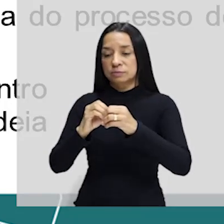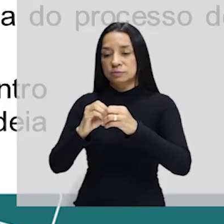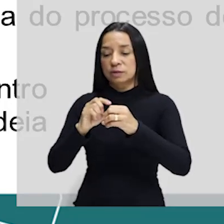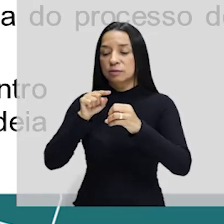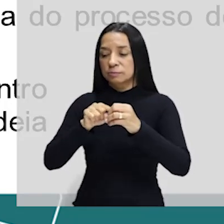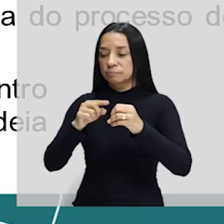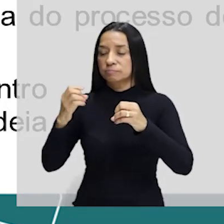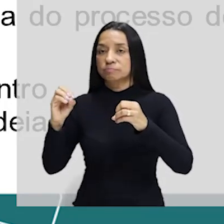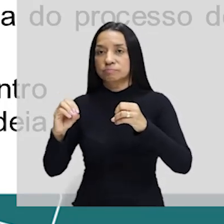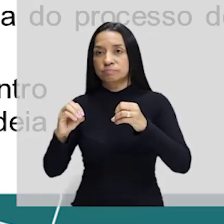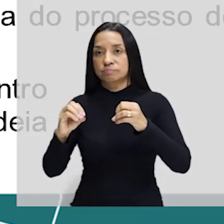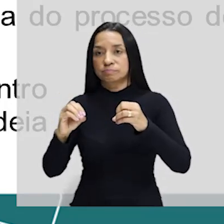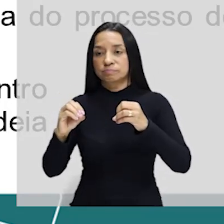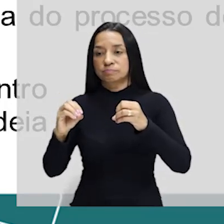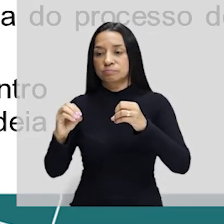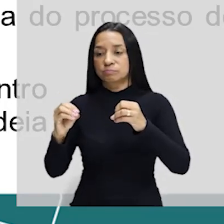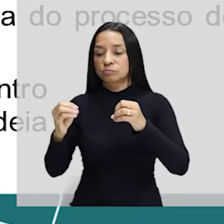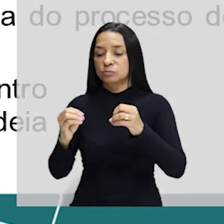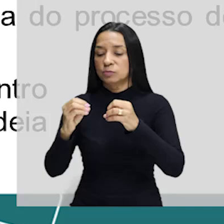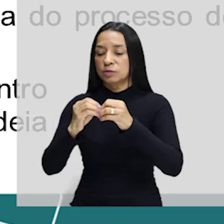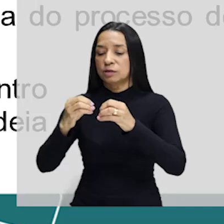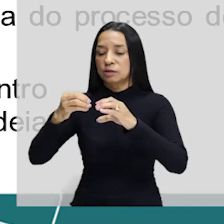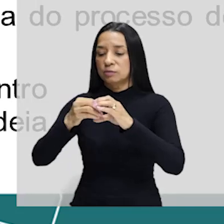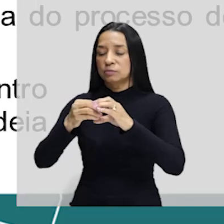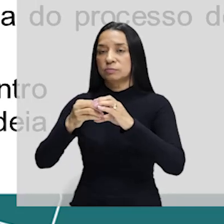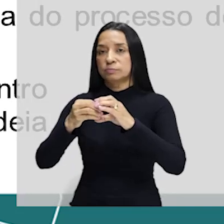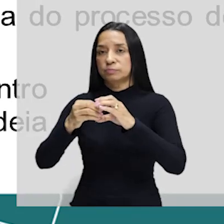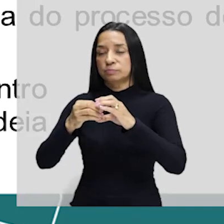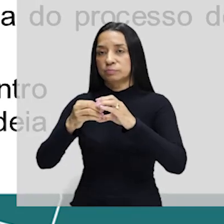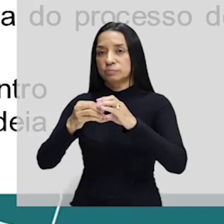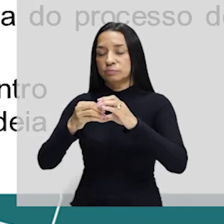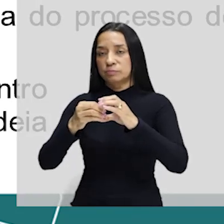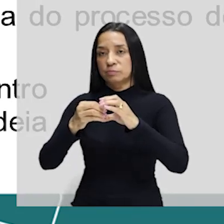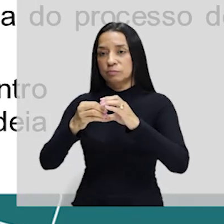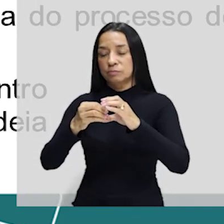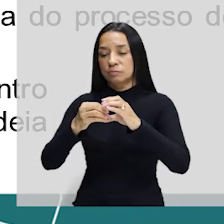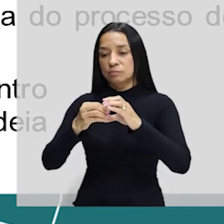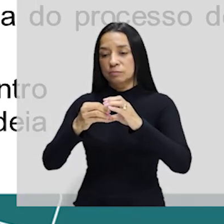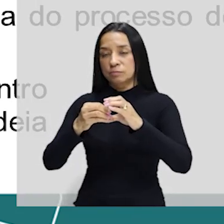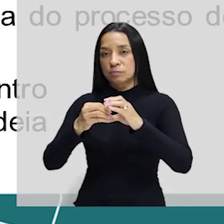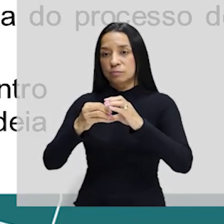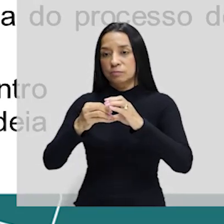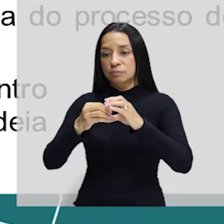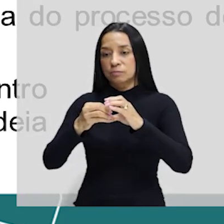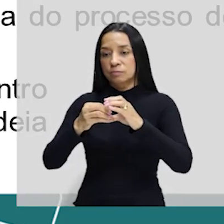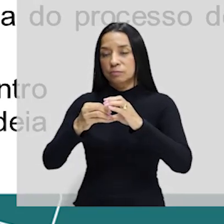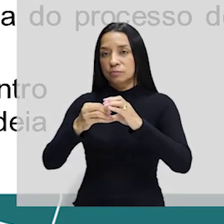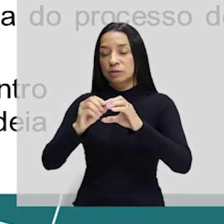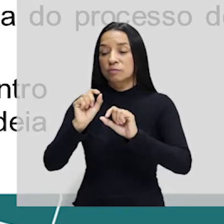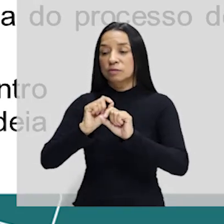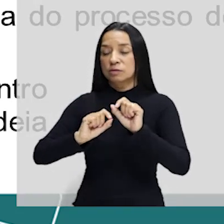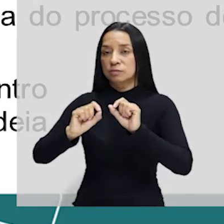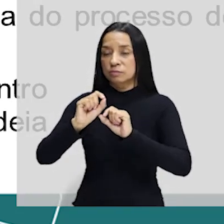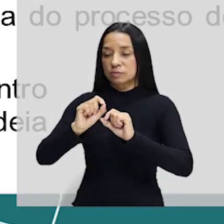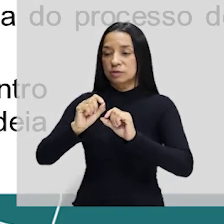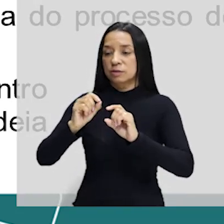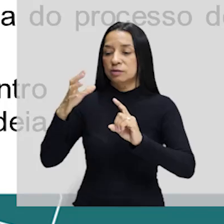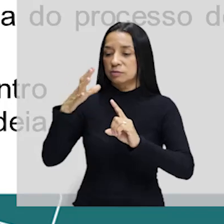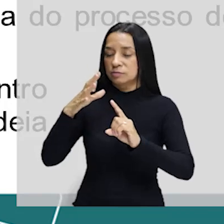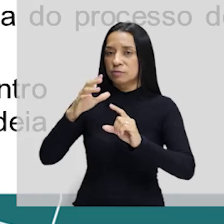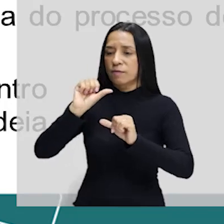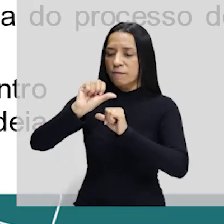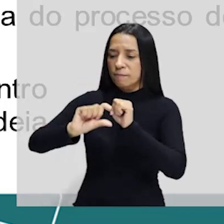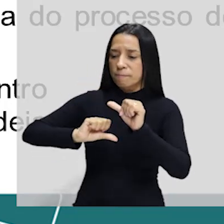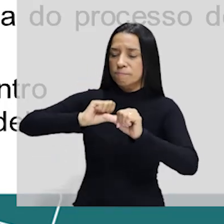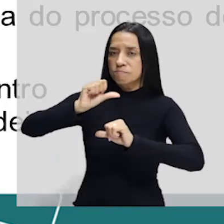Cada piruvato ele entra na mitocôndria e ele vai ser submetido a várias